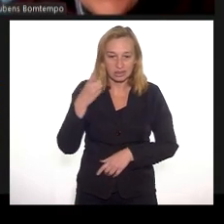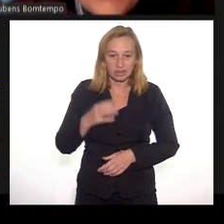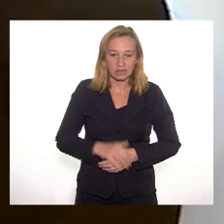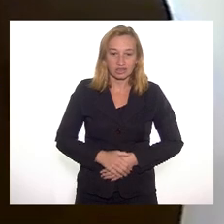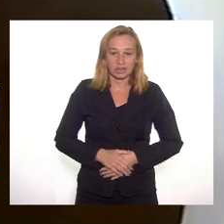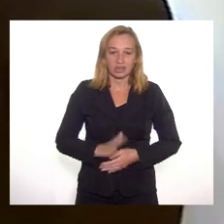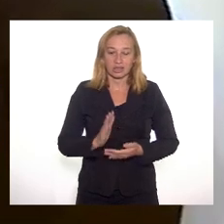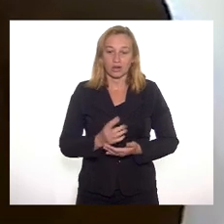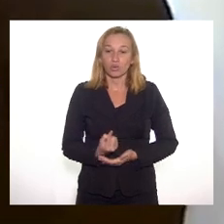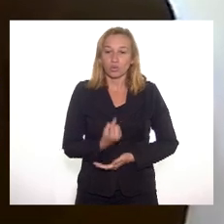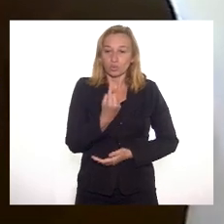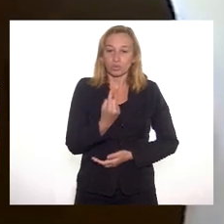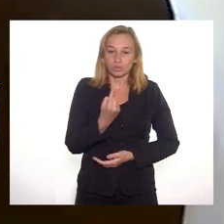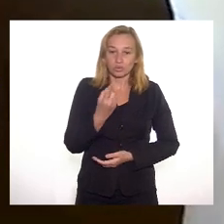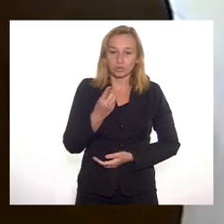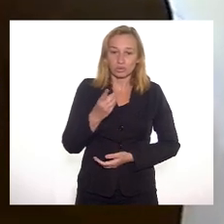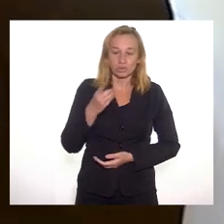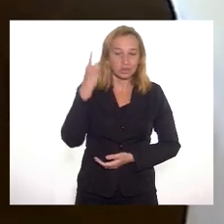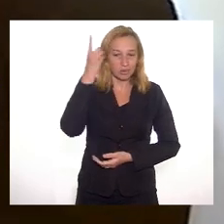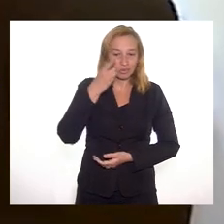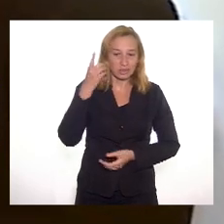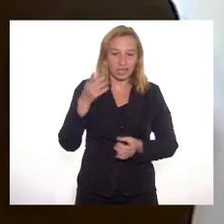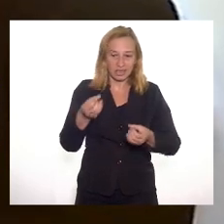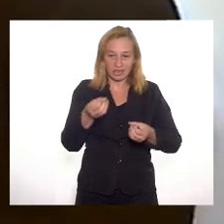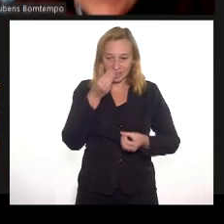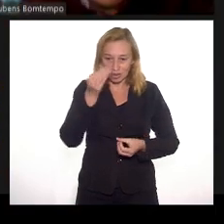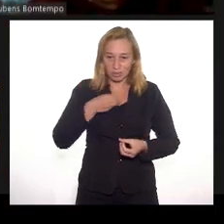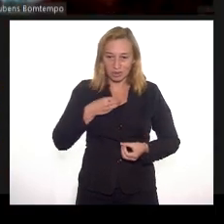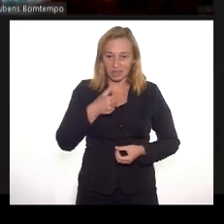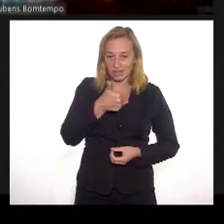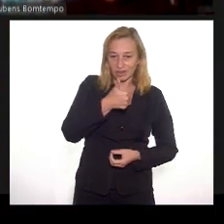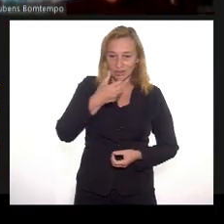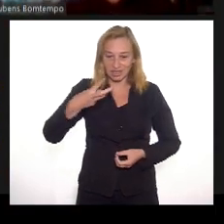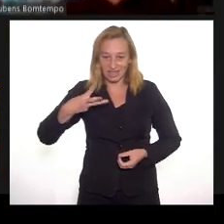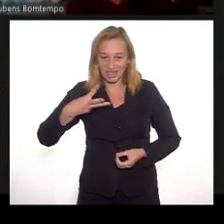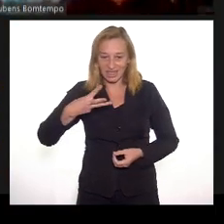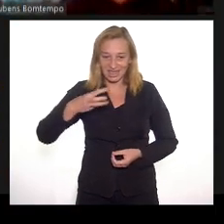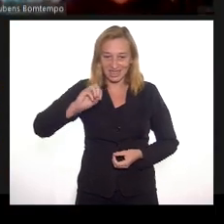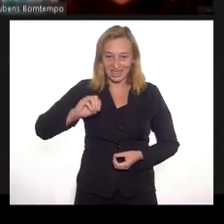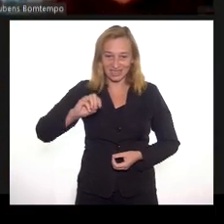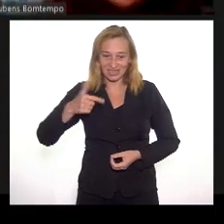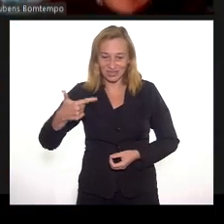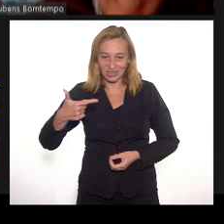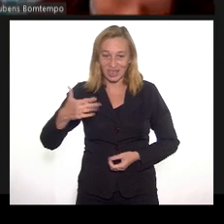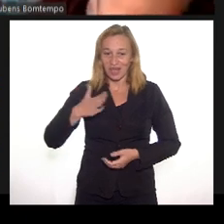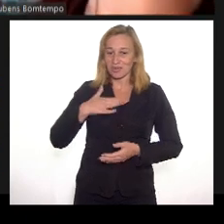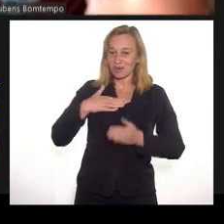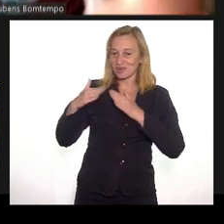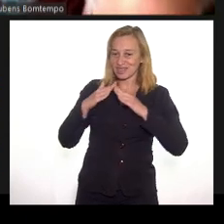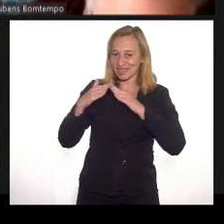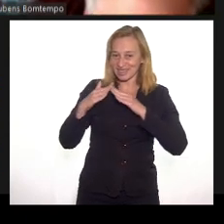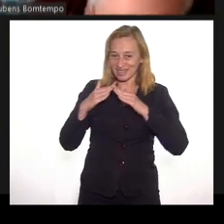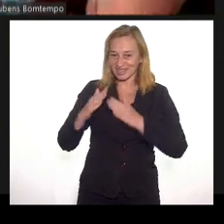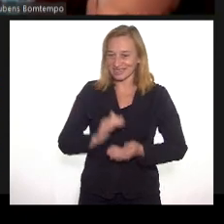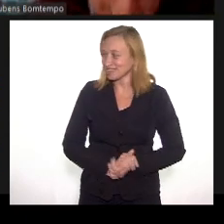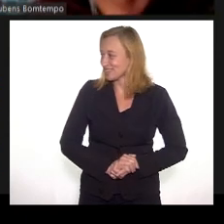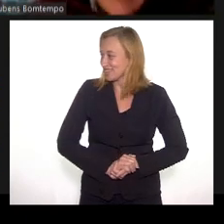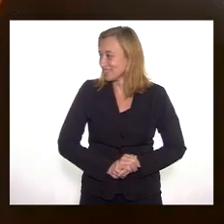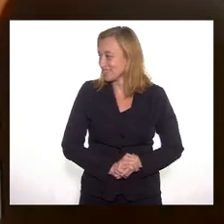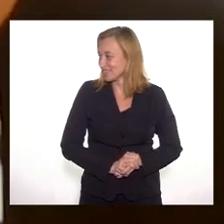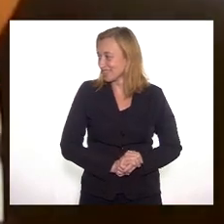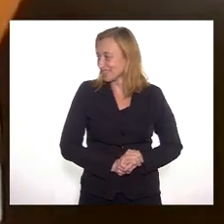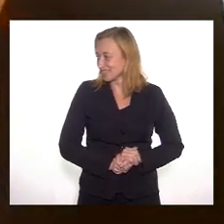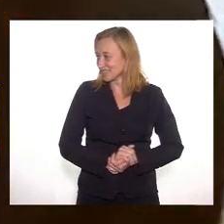tem gabinete aí que é discriminado é o 1302. Só 1302 porque... é meu vizinho. Só porque, eu sou Lula,